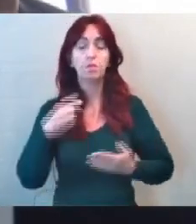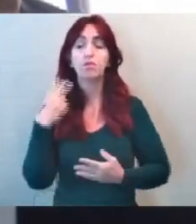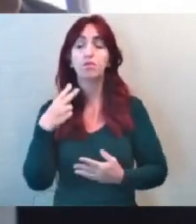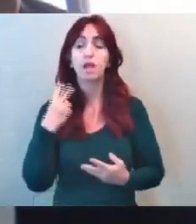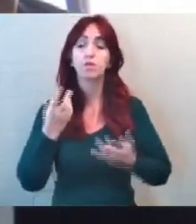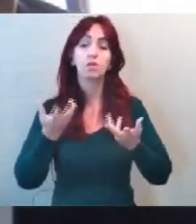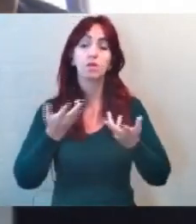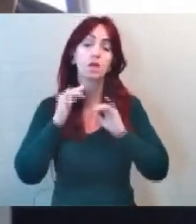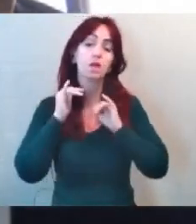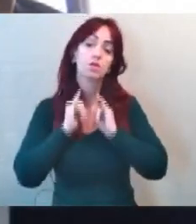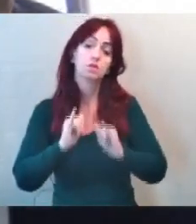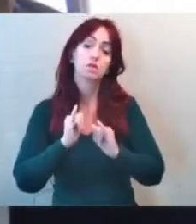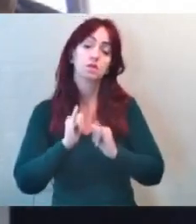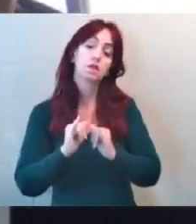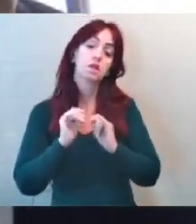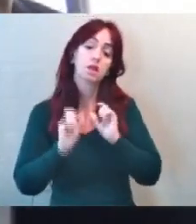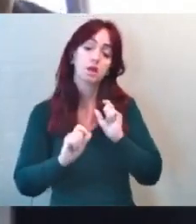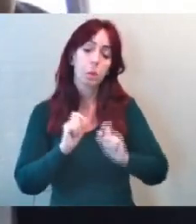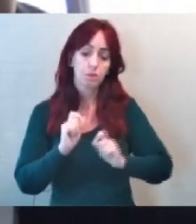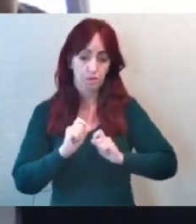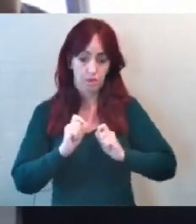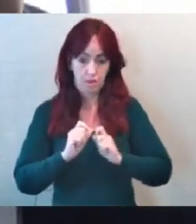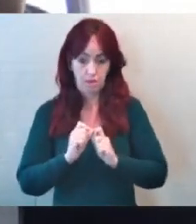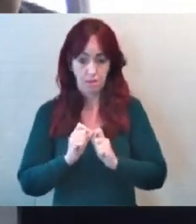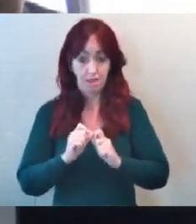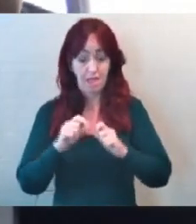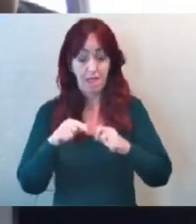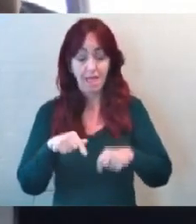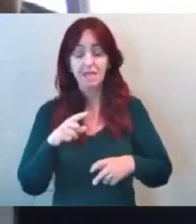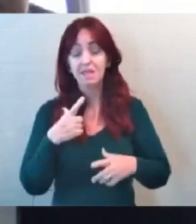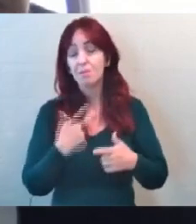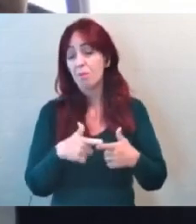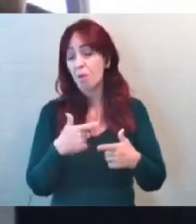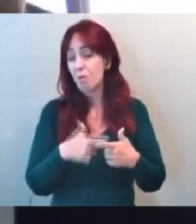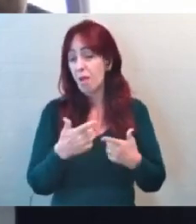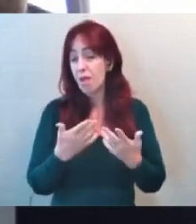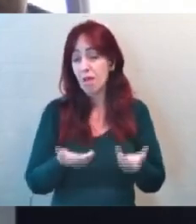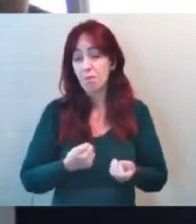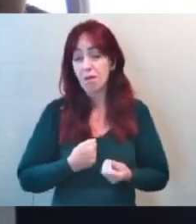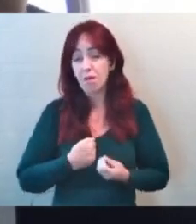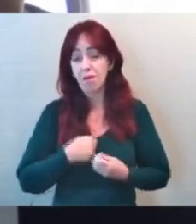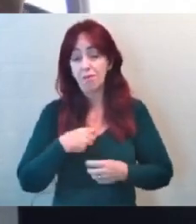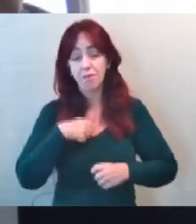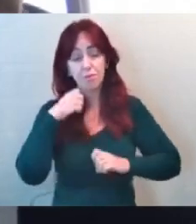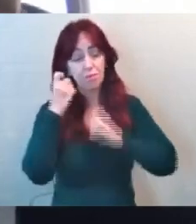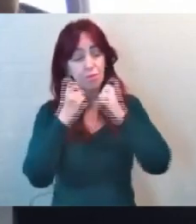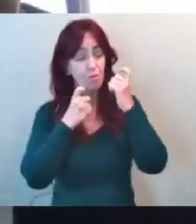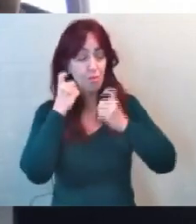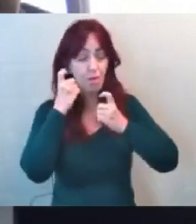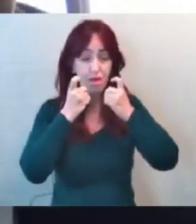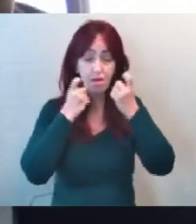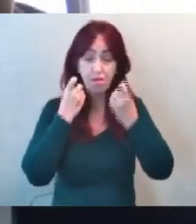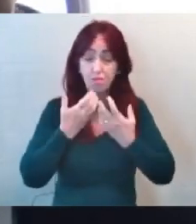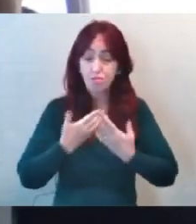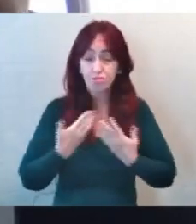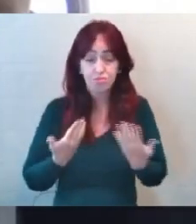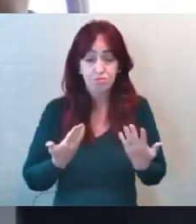eu quero dizer para a senhora que essa situação tira o meu sono,